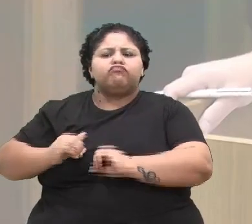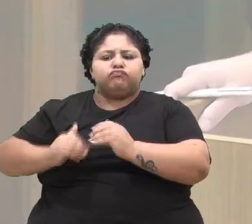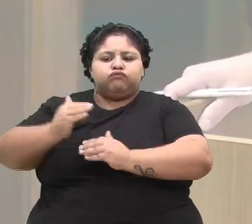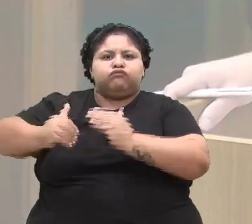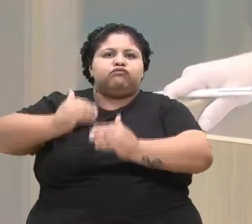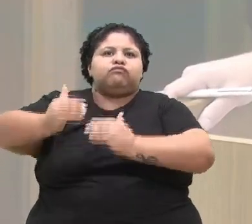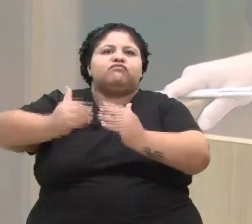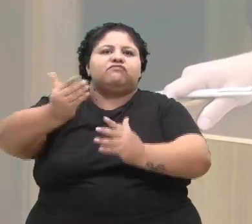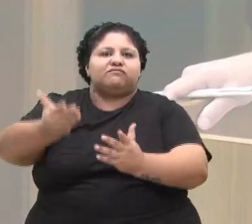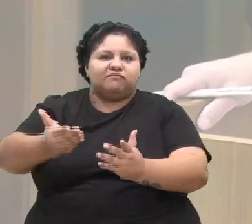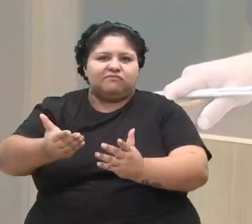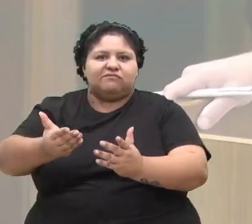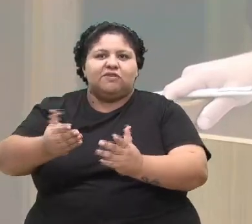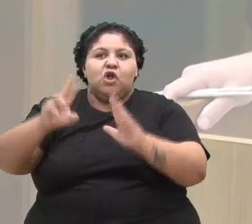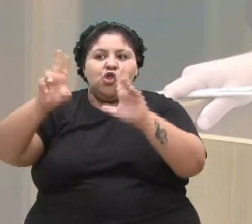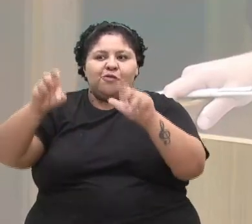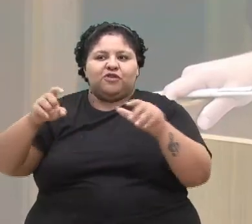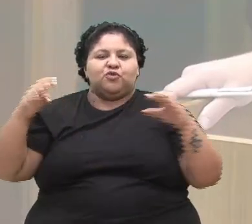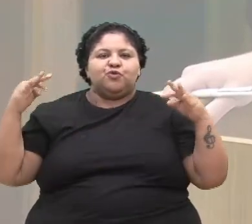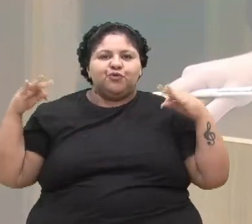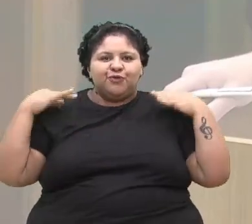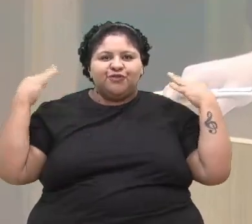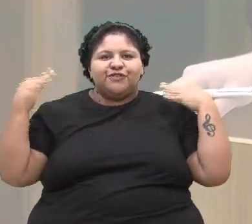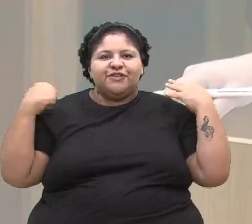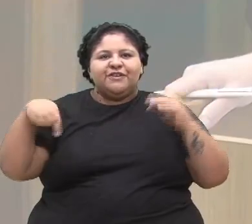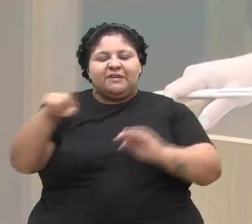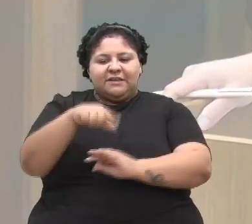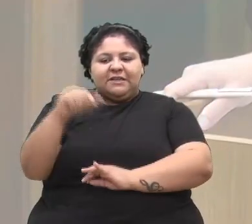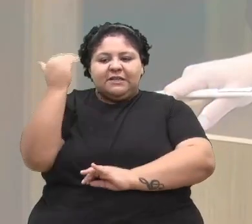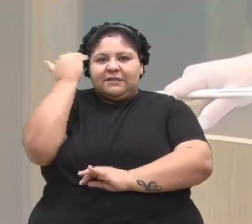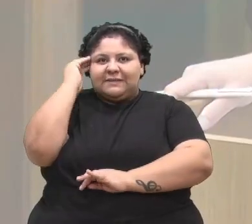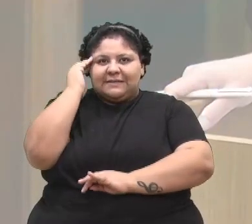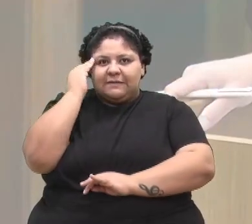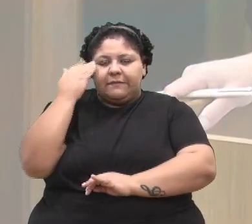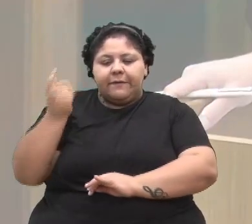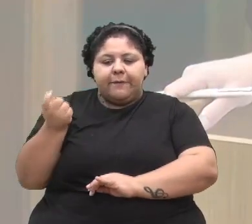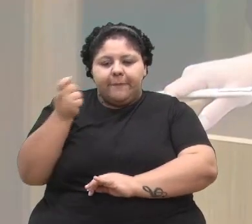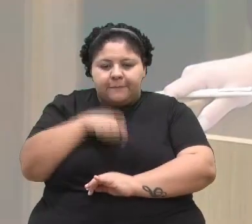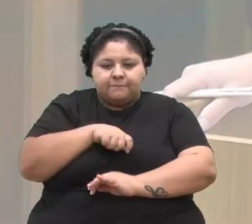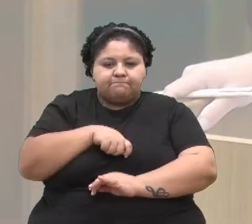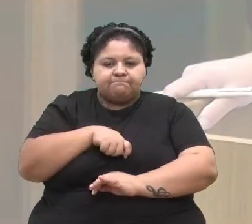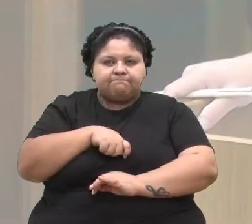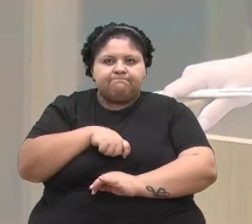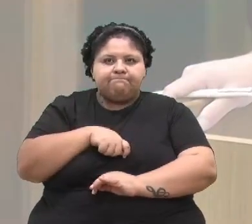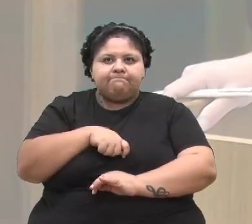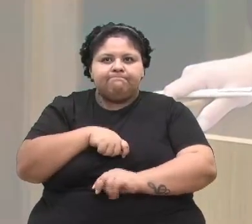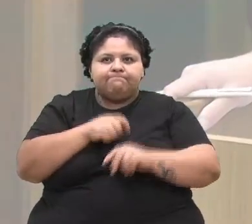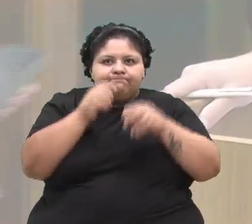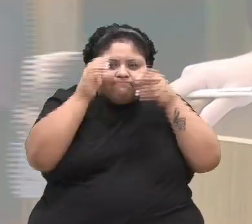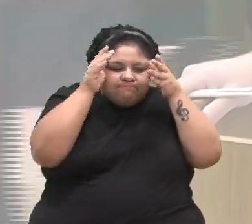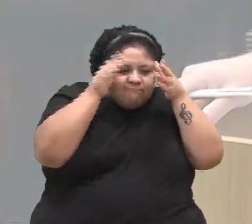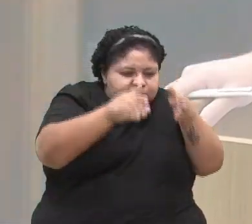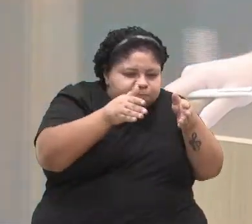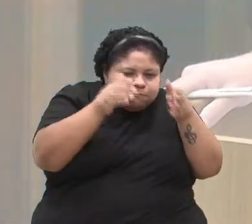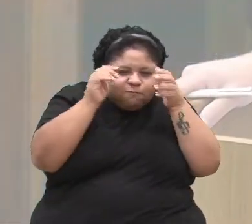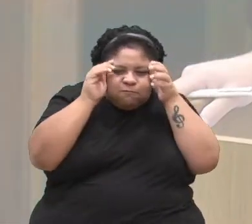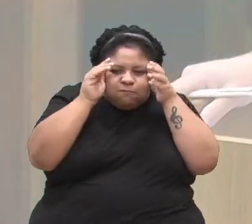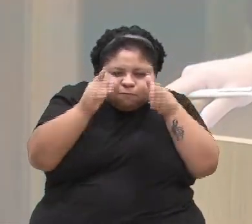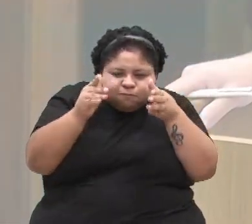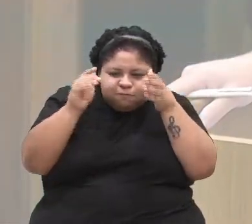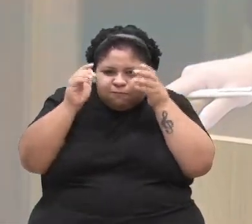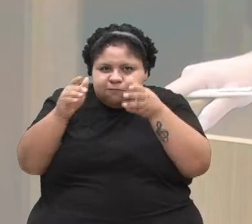diz respeito ao turismo. Nós sabemos o quanto é preciso nós explorarmos esta matéria do